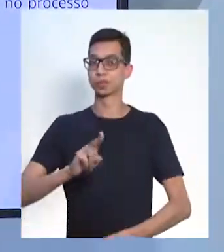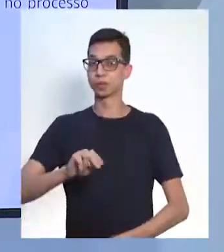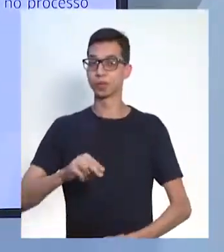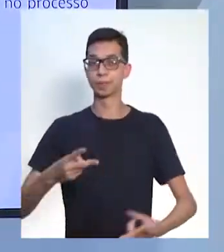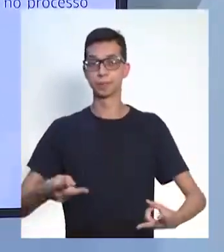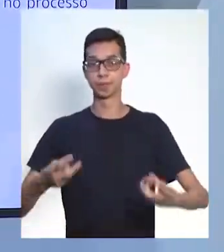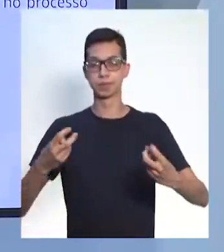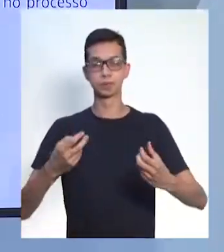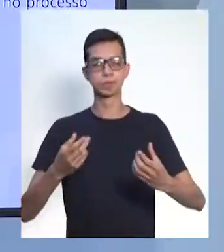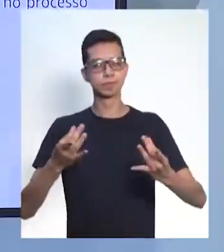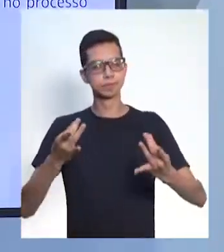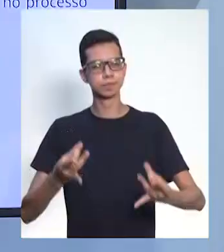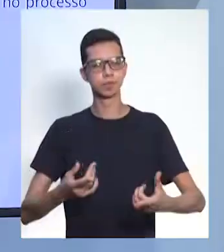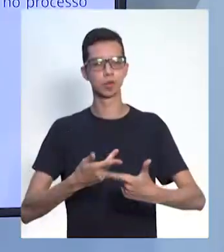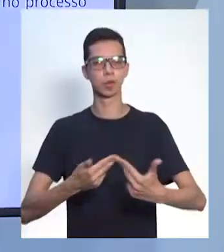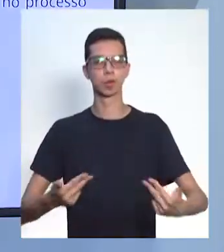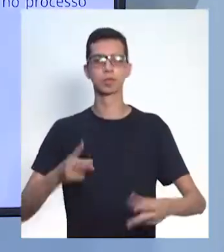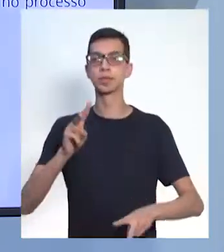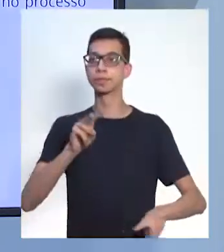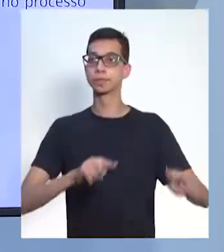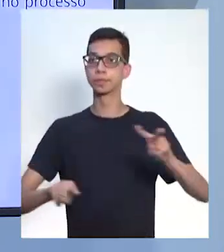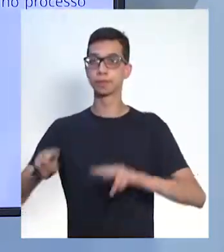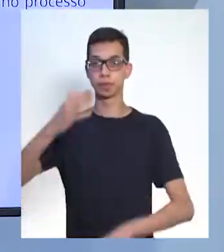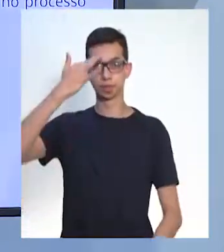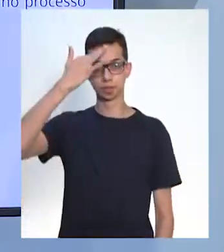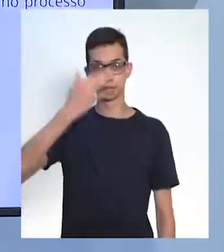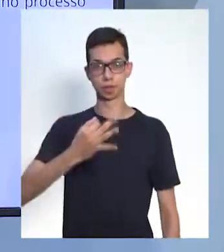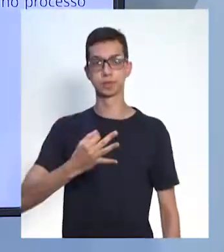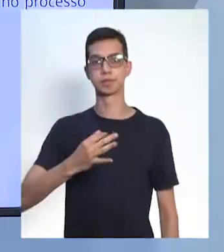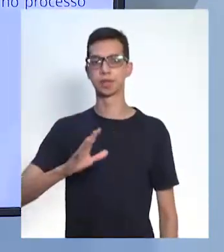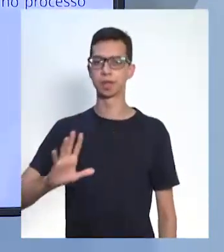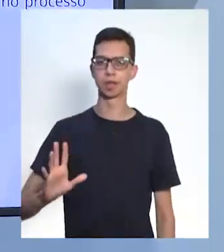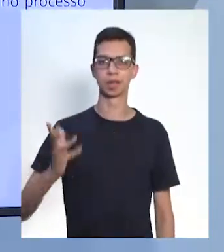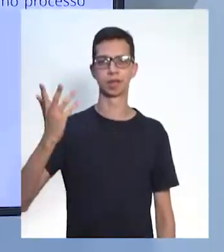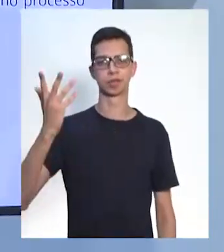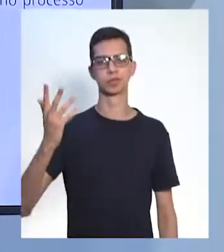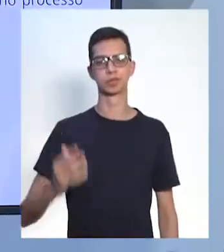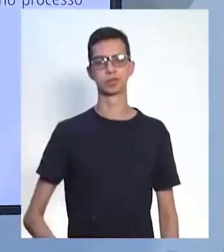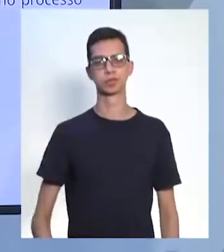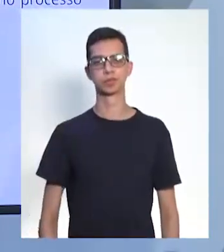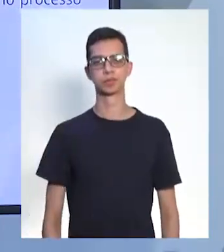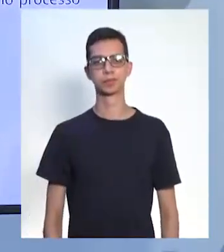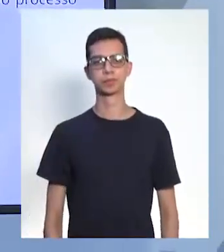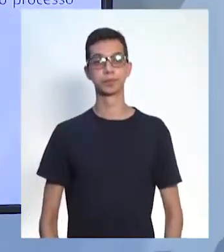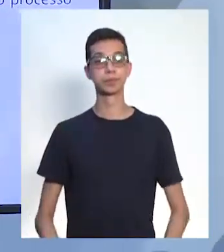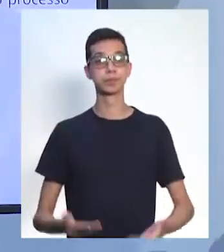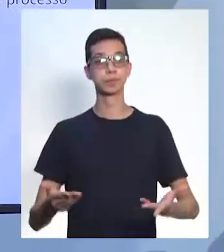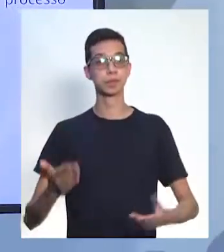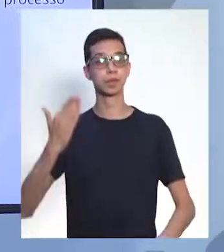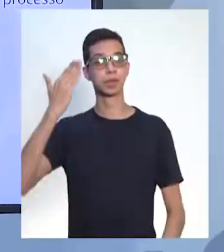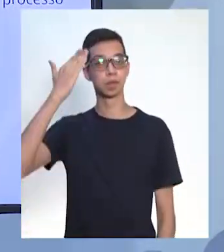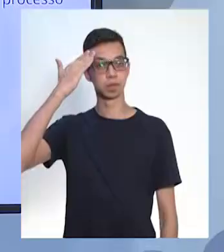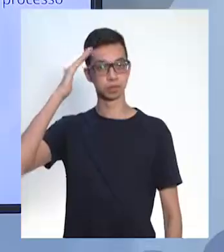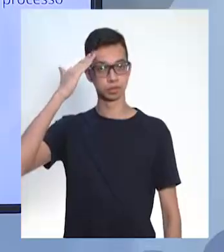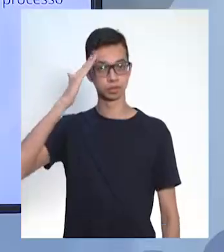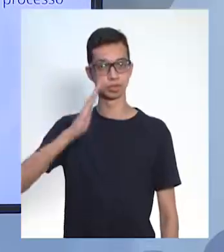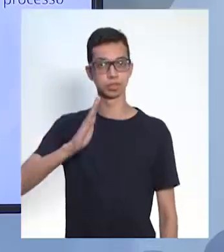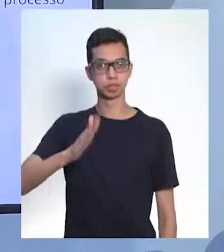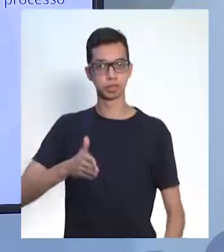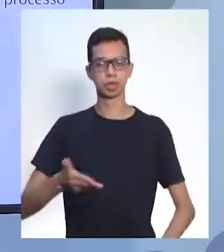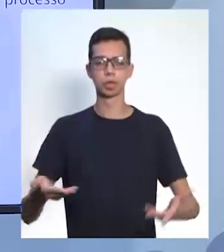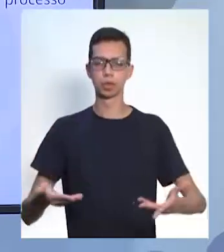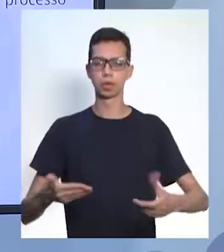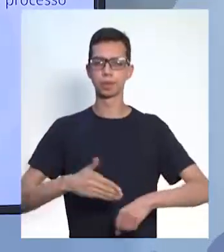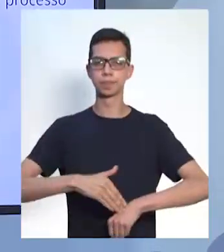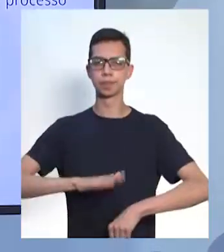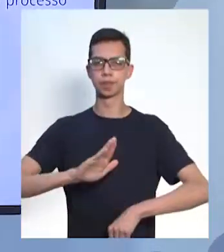né? Entender os fenômenos naturais, né? E aí, então, a gente já entendia um pouco, entendemos um pouquinho mais, né? Com a participação dos professores.